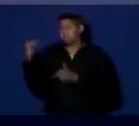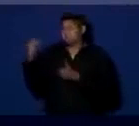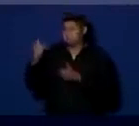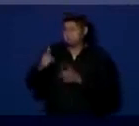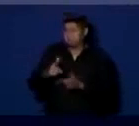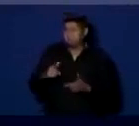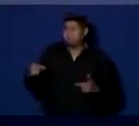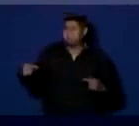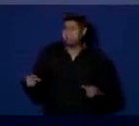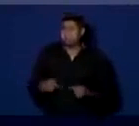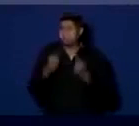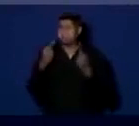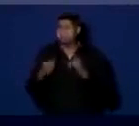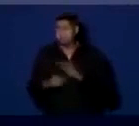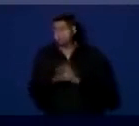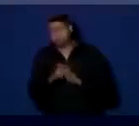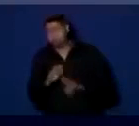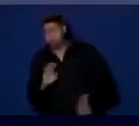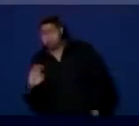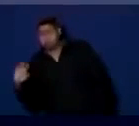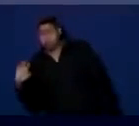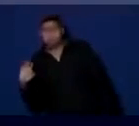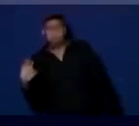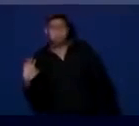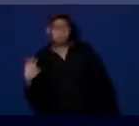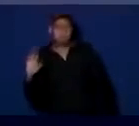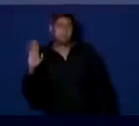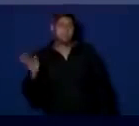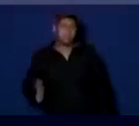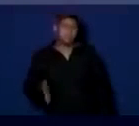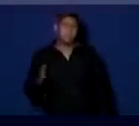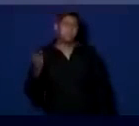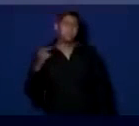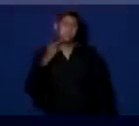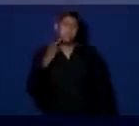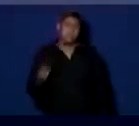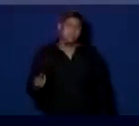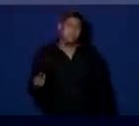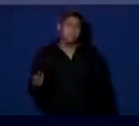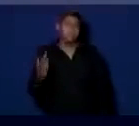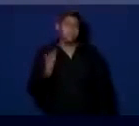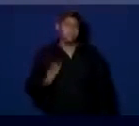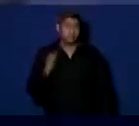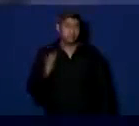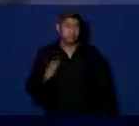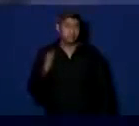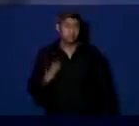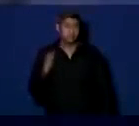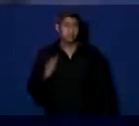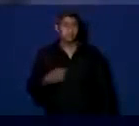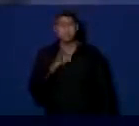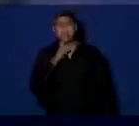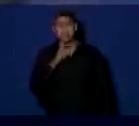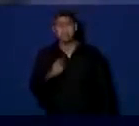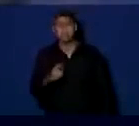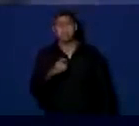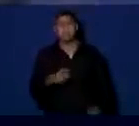tradicionalmente associados à esquerda, que foram mencionados até nesse paper muito bem produzido pela